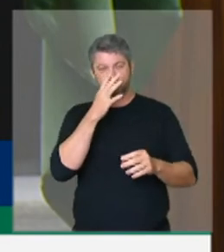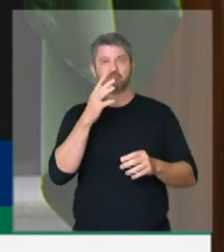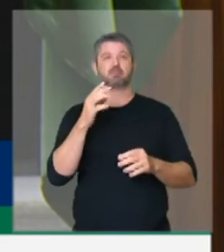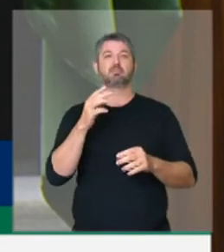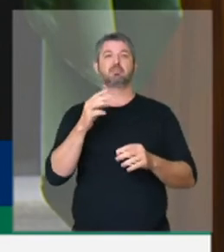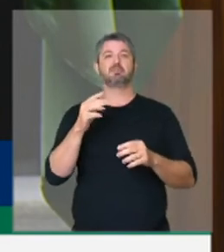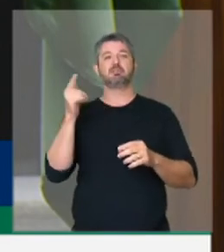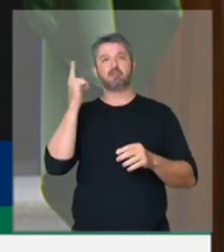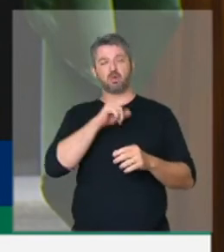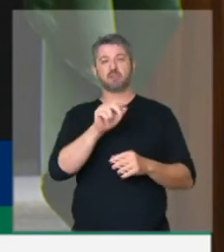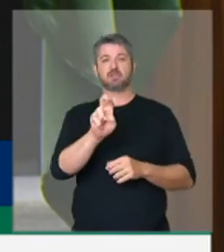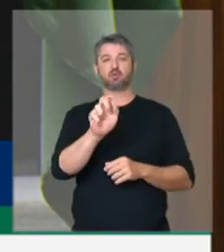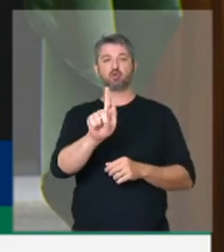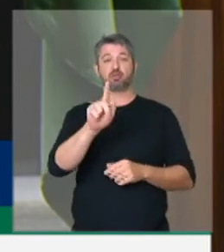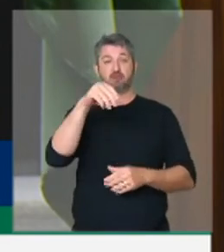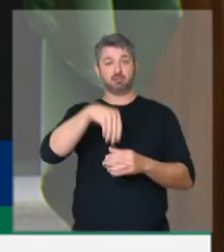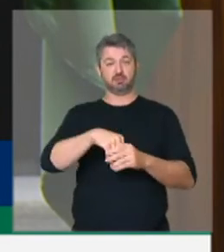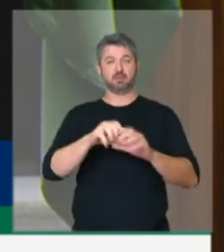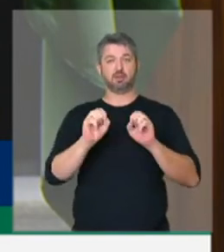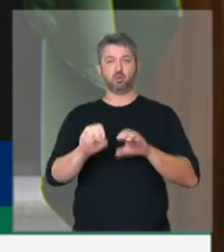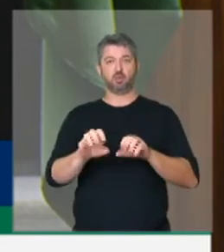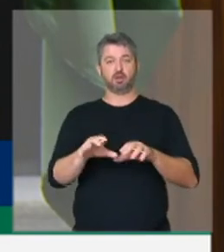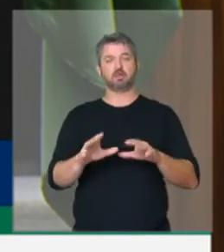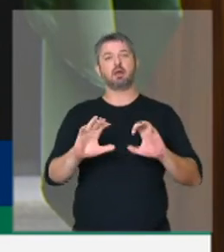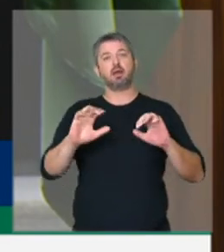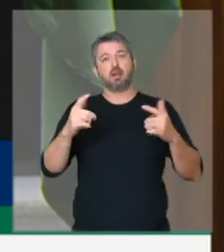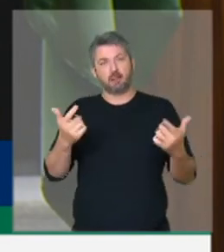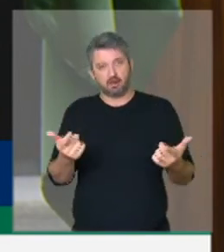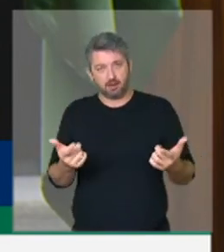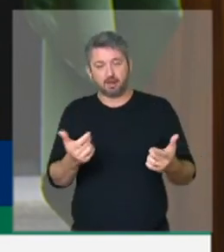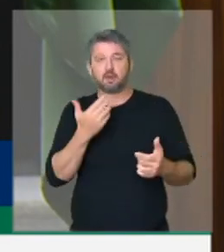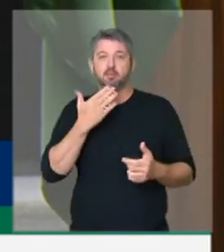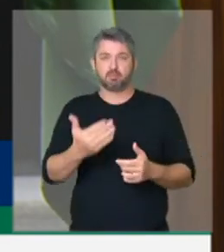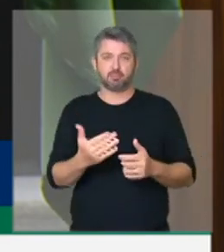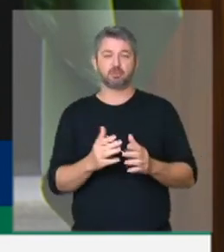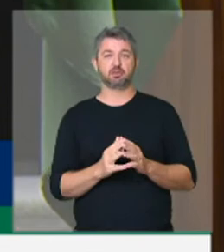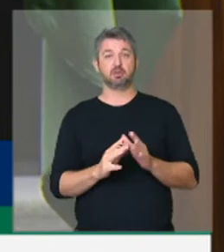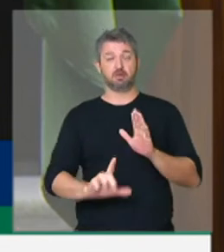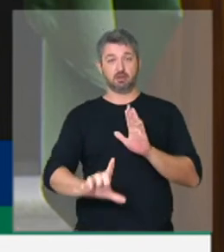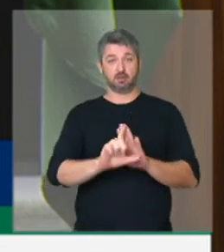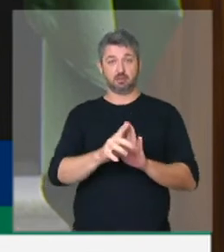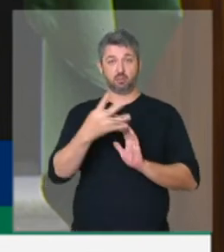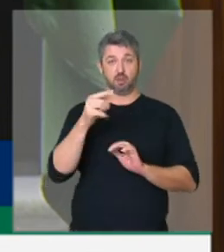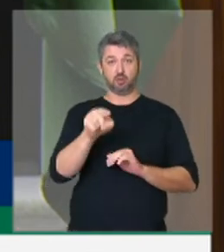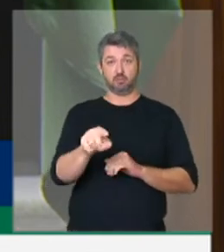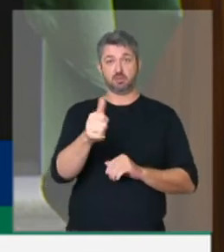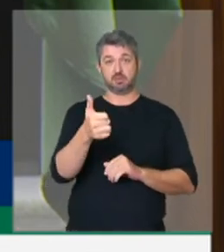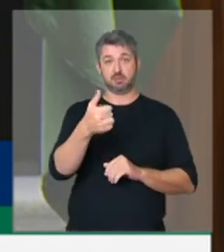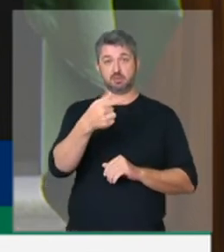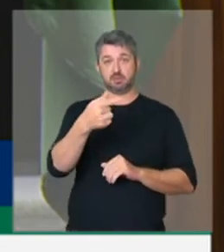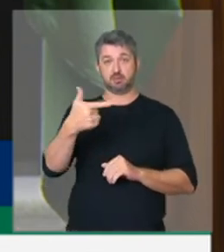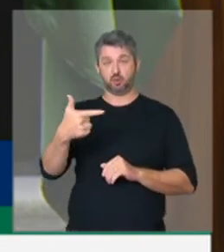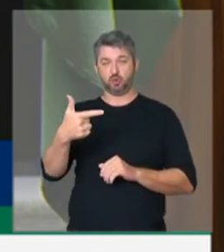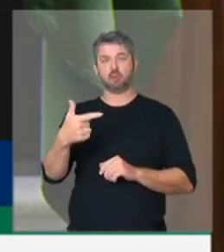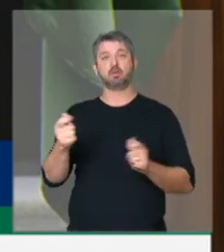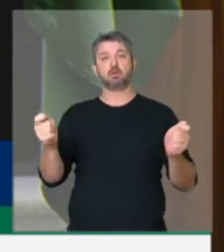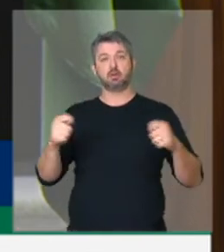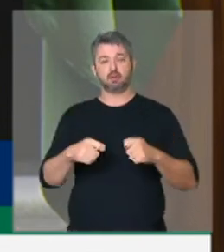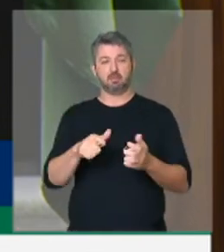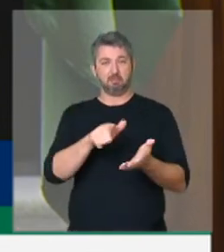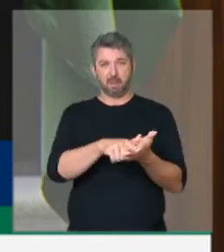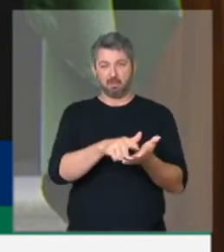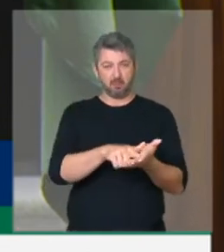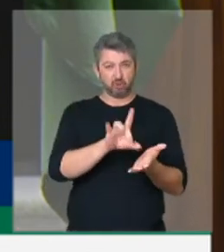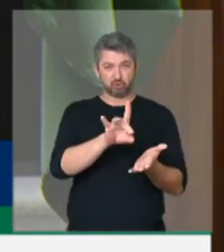esteja presente dentro da educação. E fazer esse apelo para que a Lei 4.172 possa sair do papel e